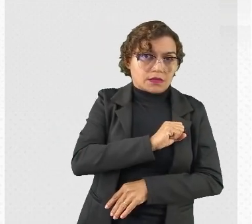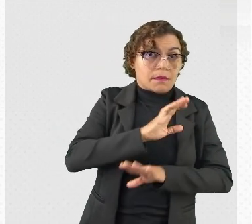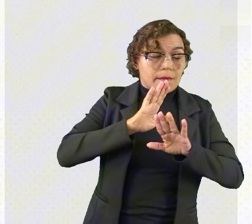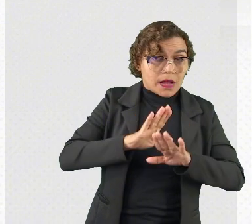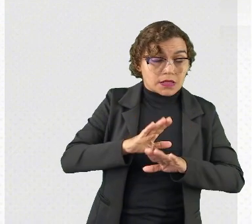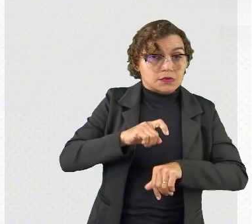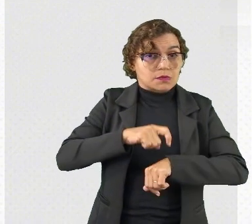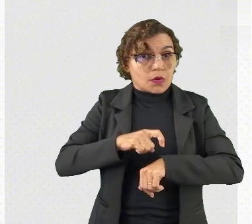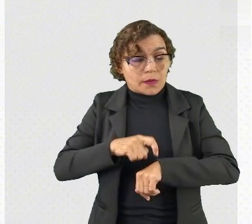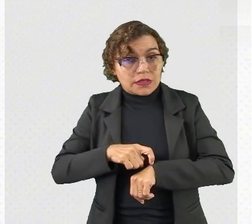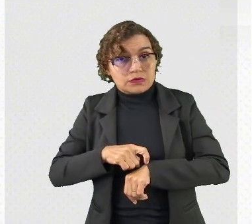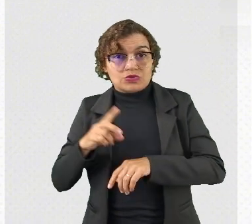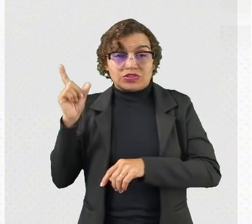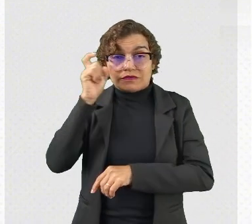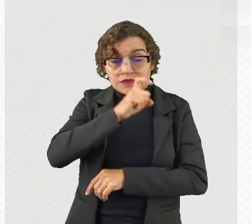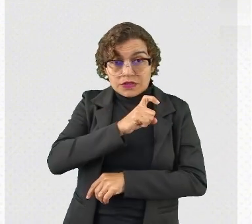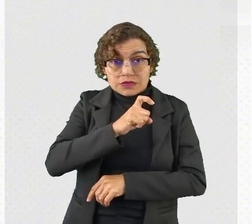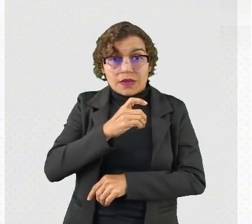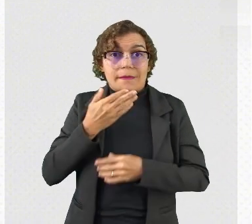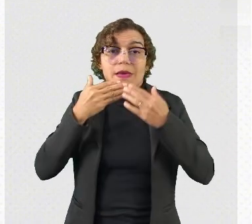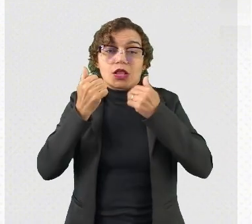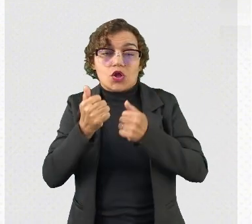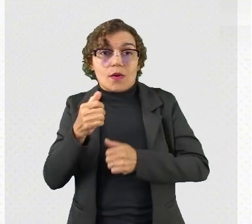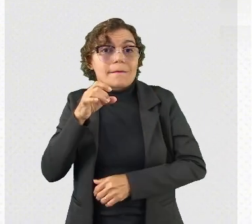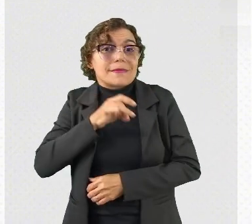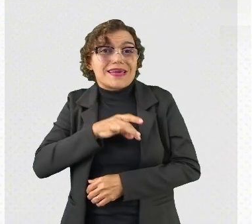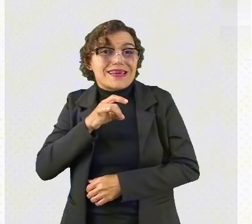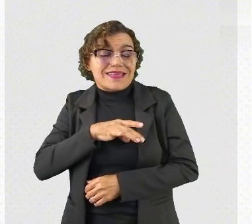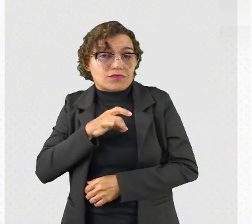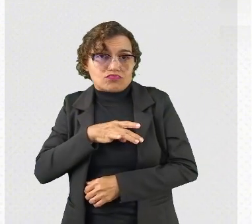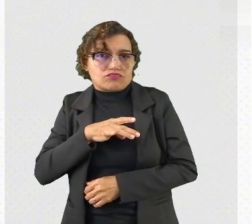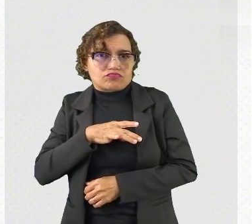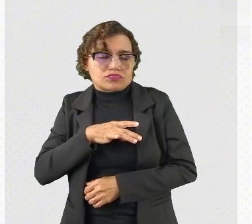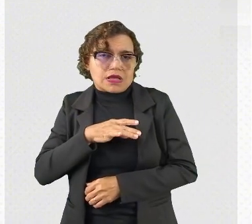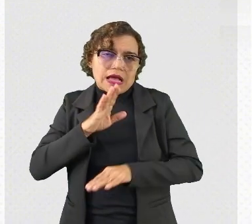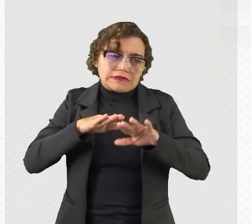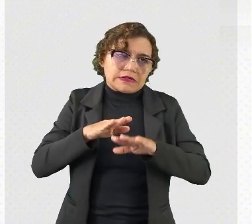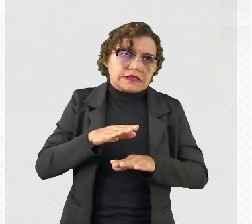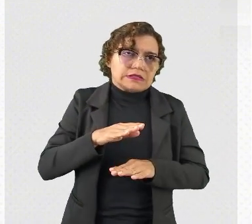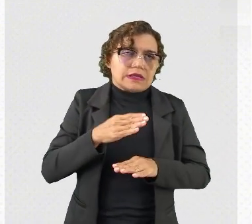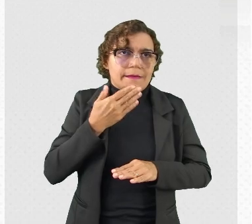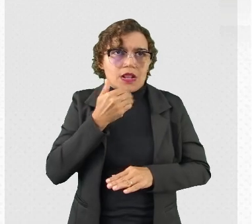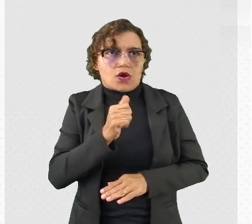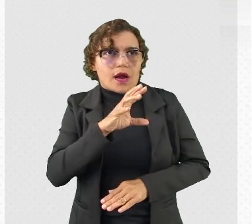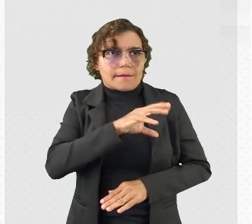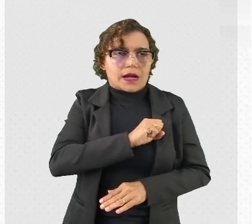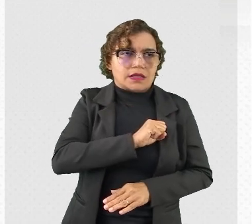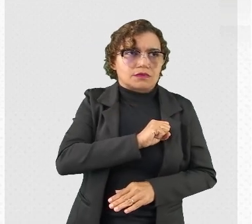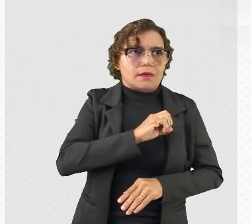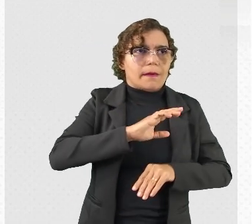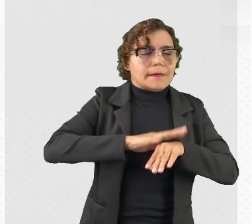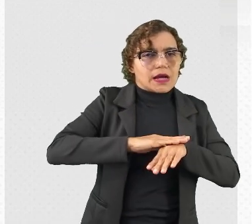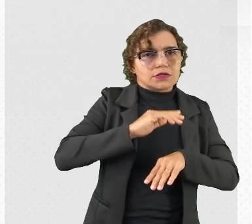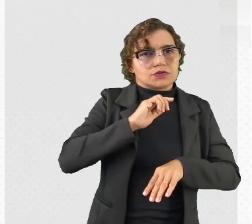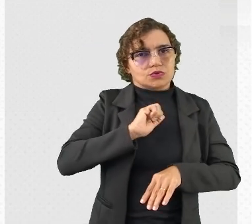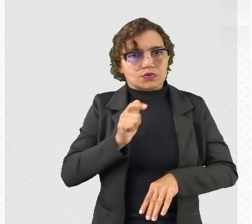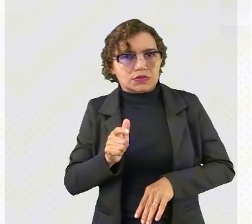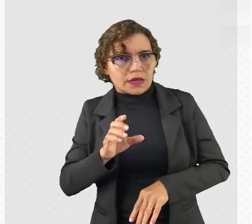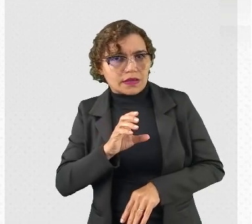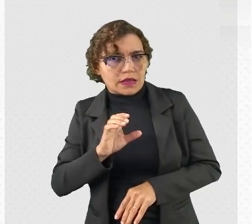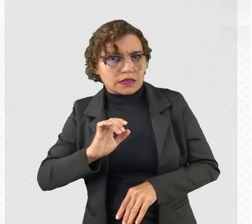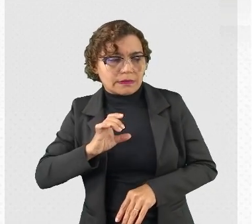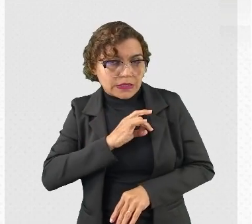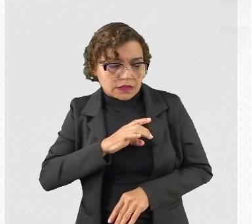situações críticas é muito preferível que ele seja temido, né? Porque, dessa maneira, o medo ele é o